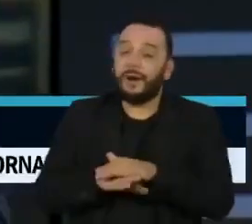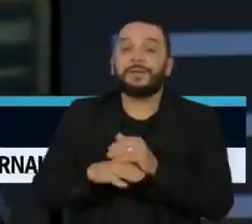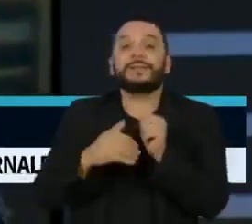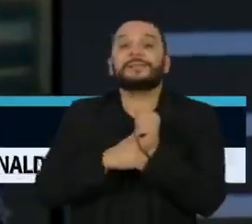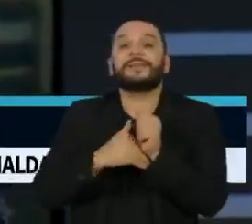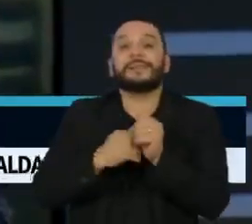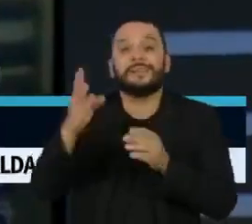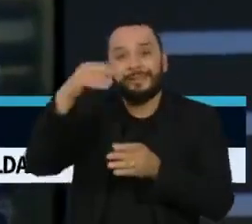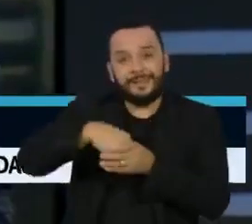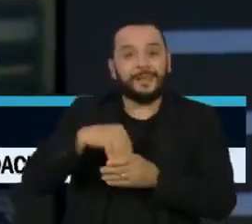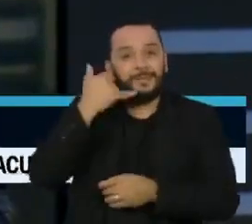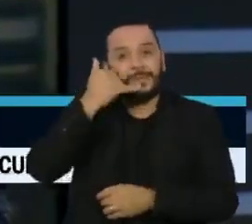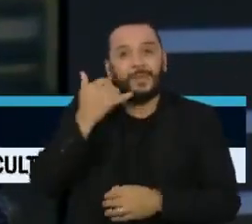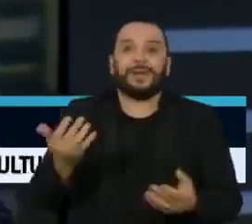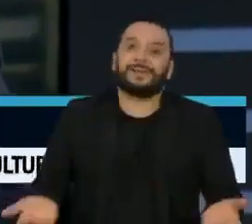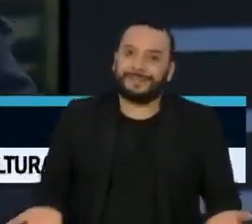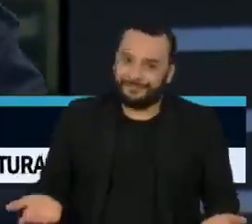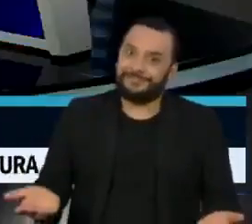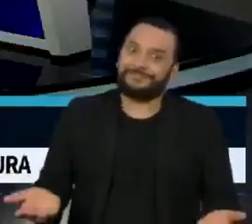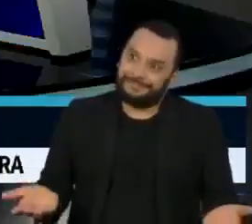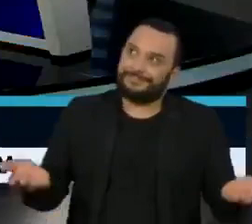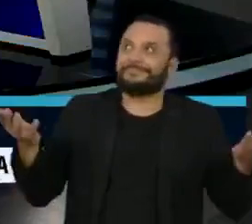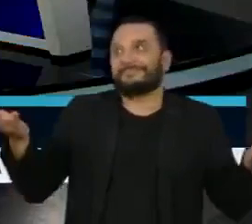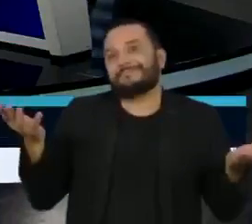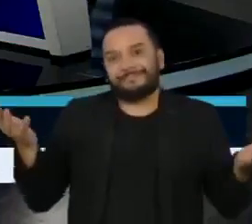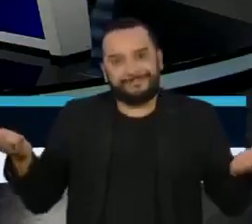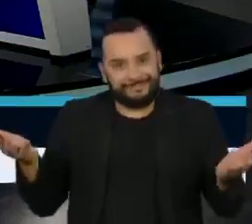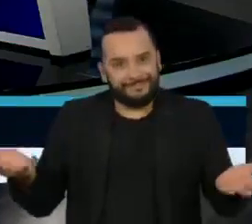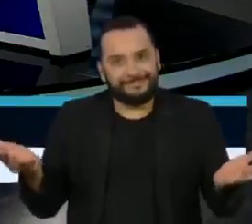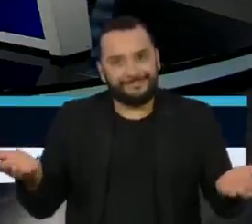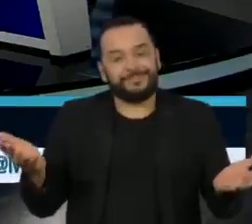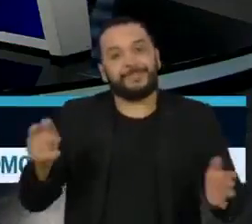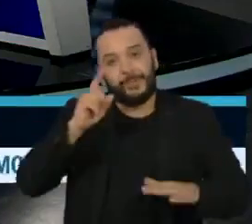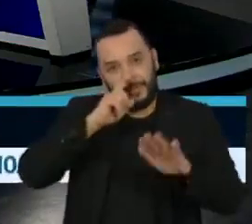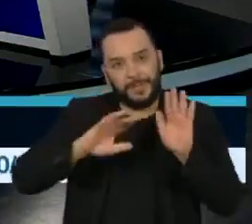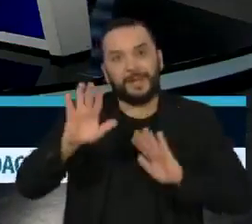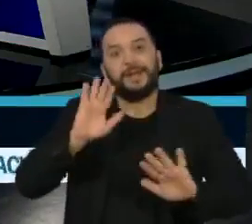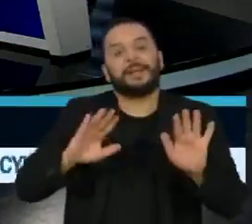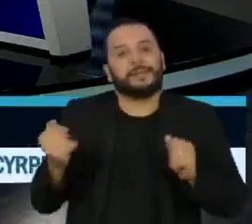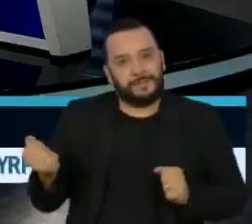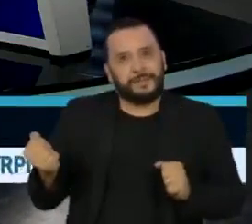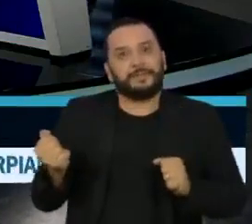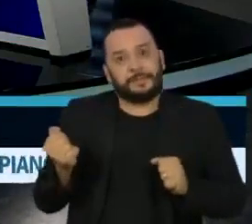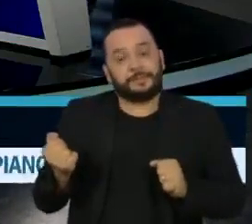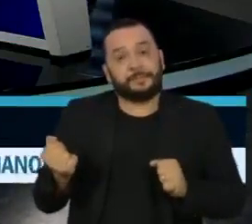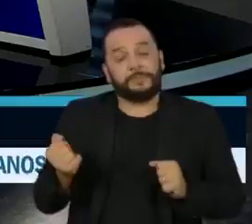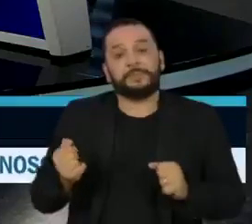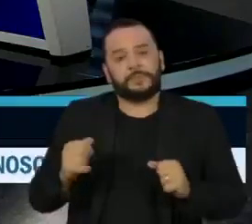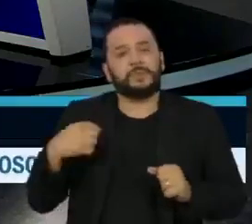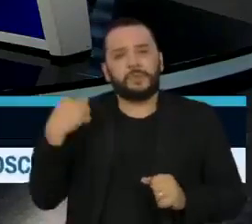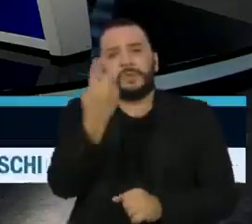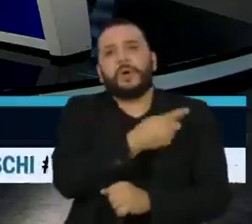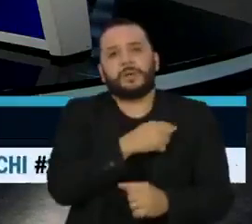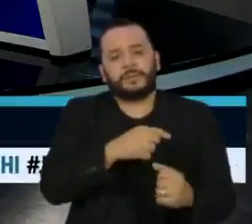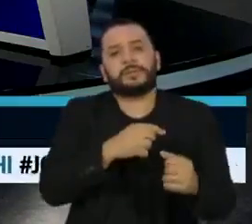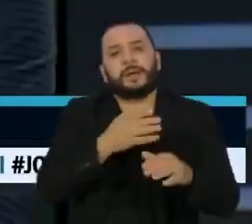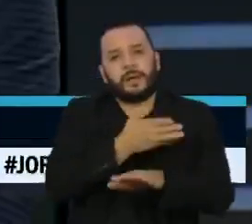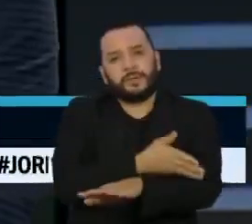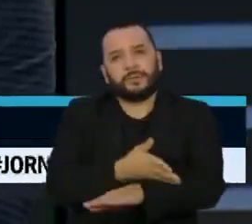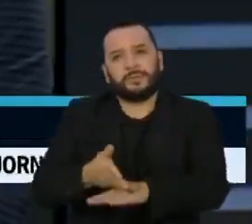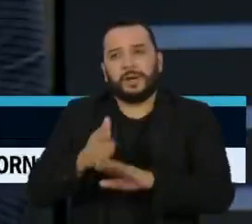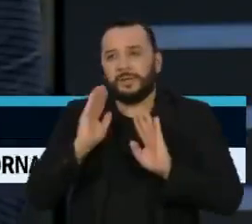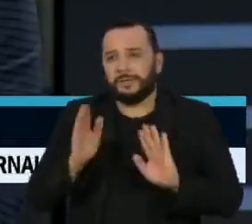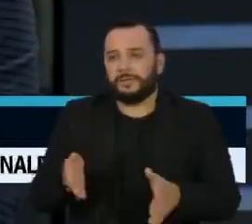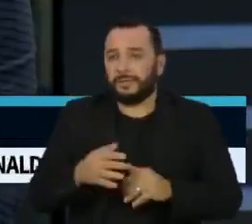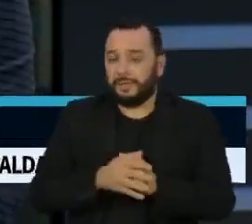próprio celular, no bloco de notas. Não, celular, né, doutora? Não entrega, tá? Mas isso é que todos nós fazemos. Agora, vamos entender